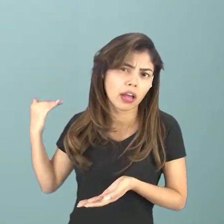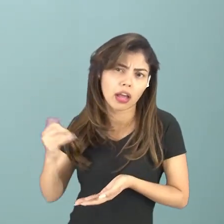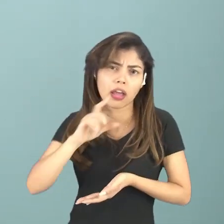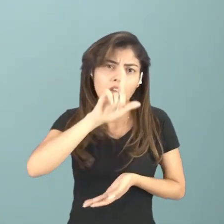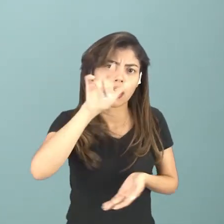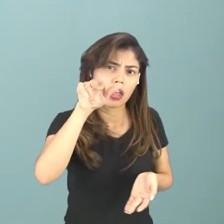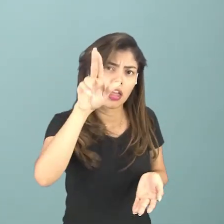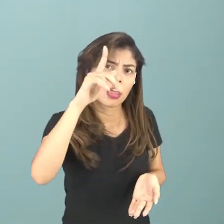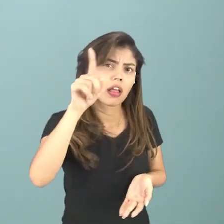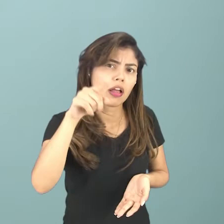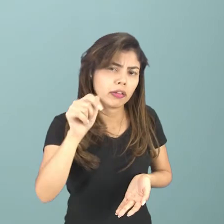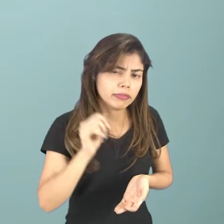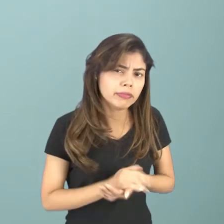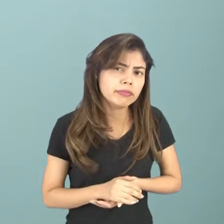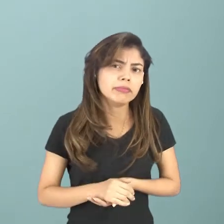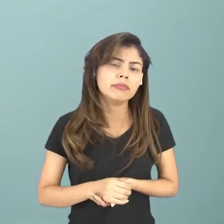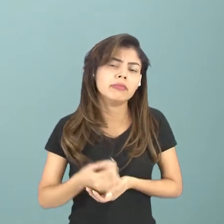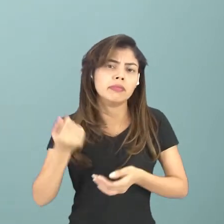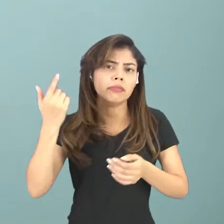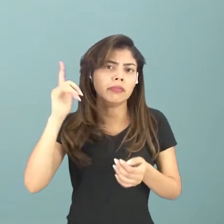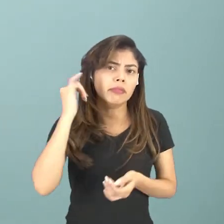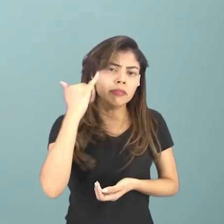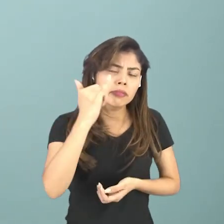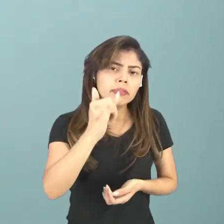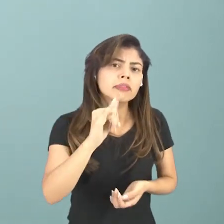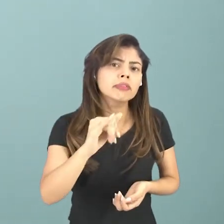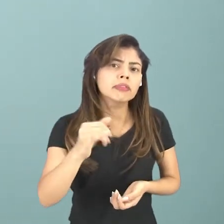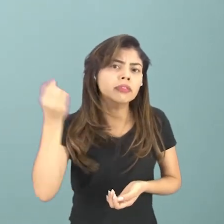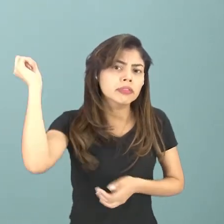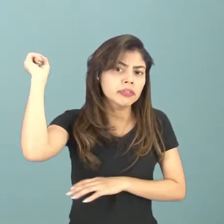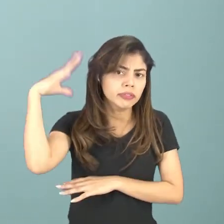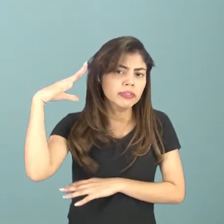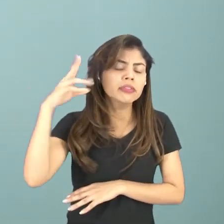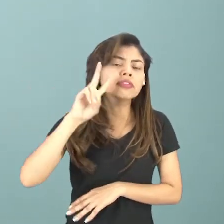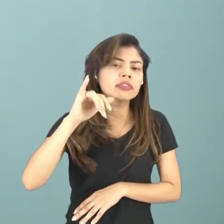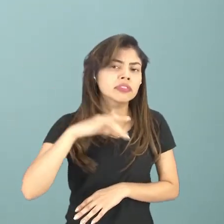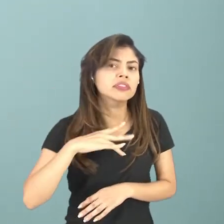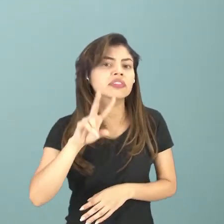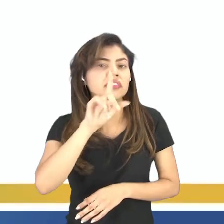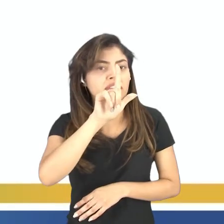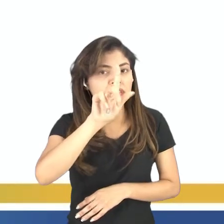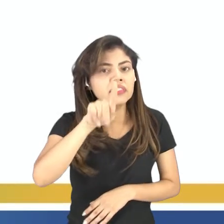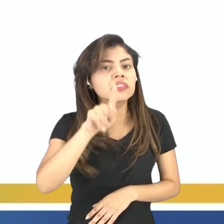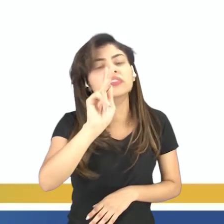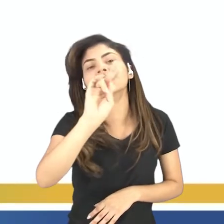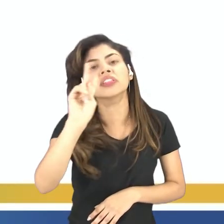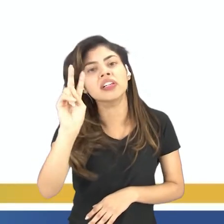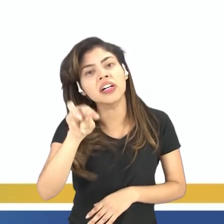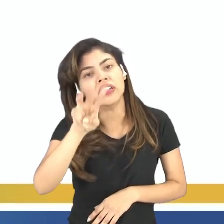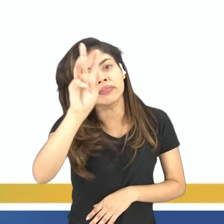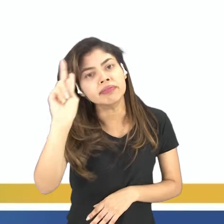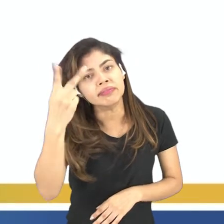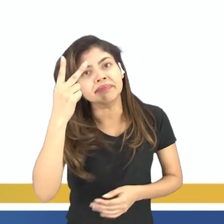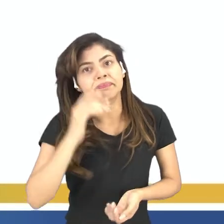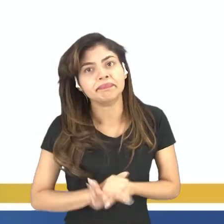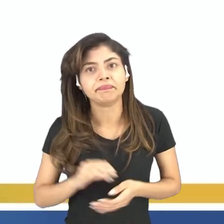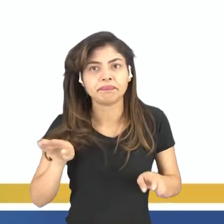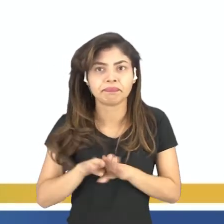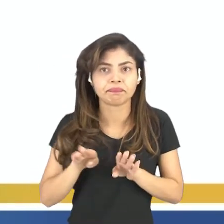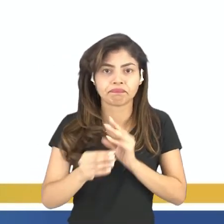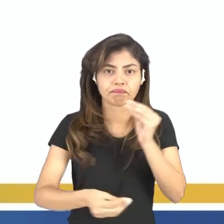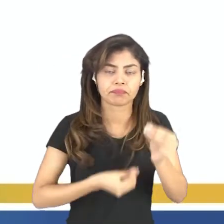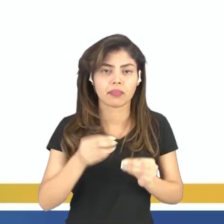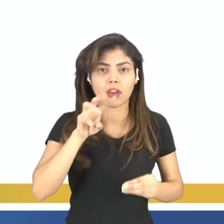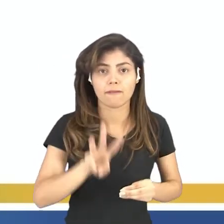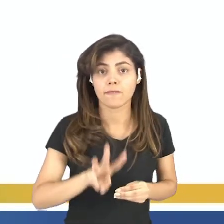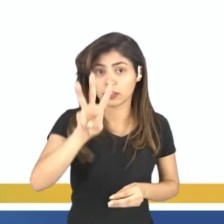normalmente vem em quilowatt-hora e não em joule, como é no sistema internacional. Então, é a unidade mais usada